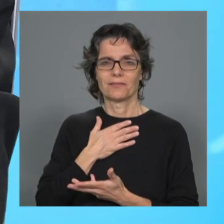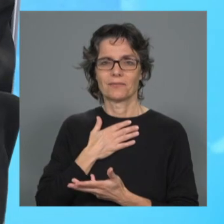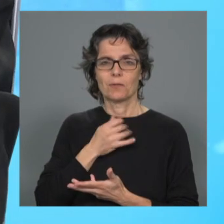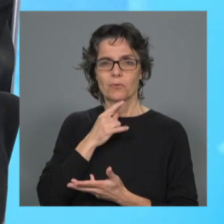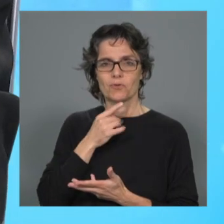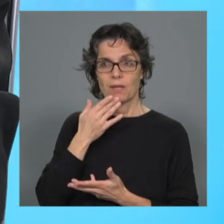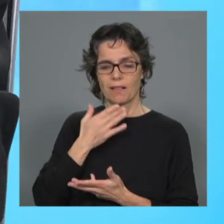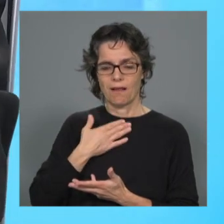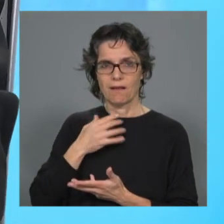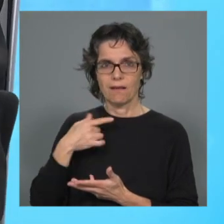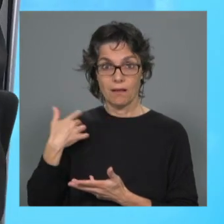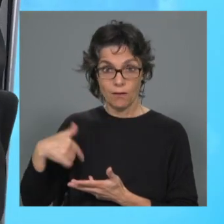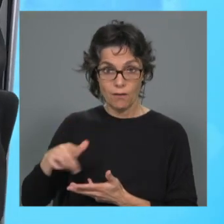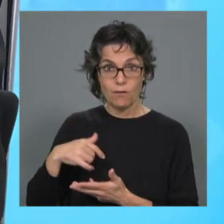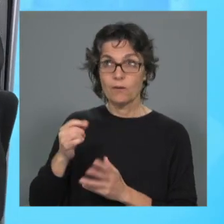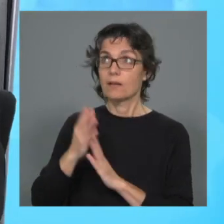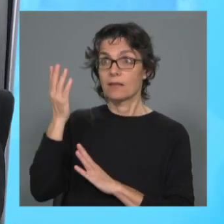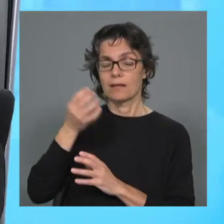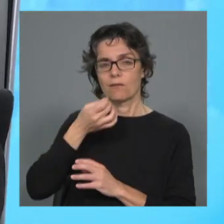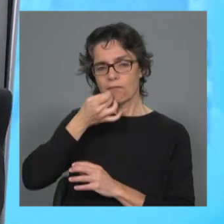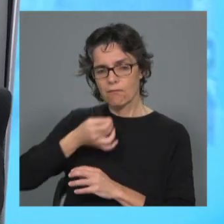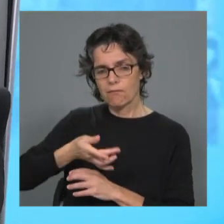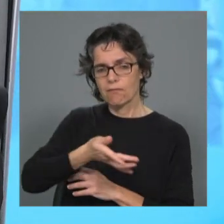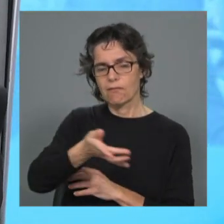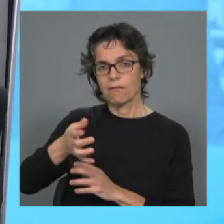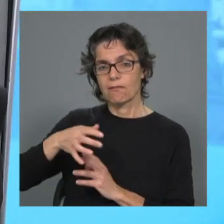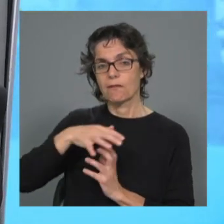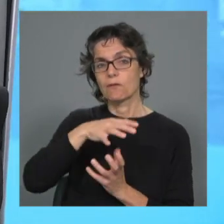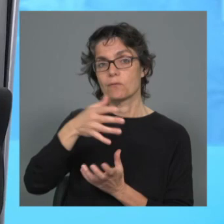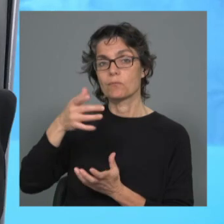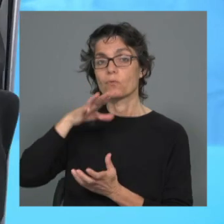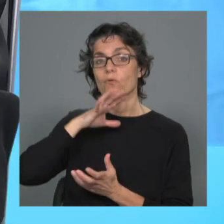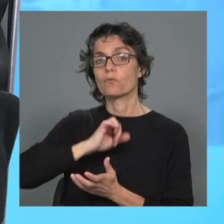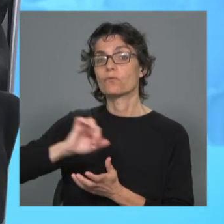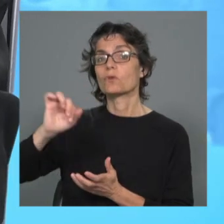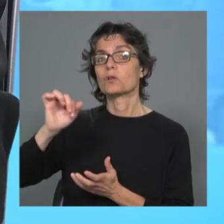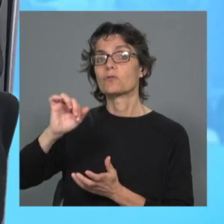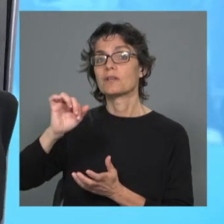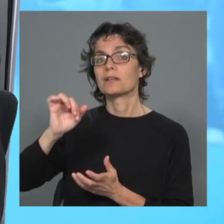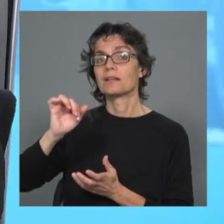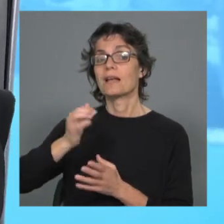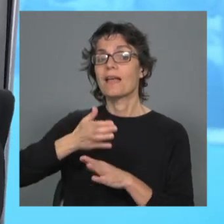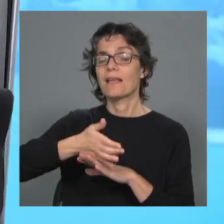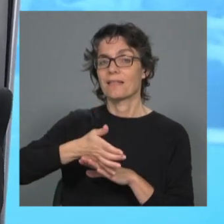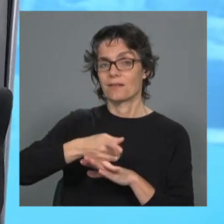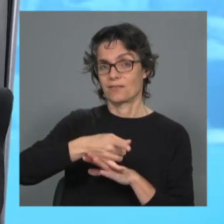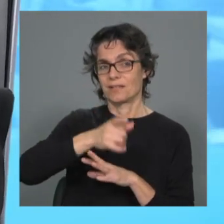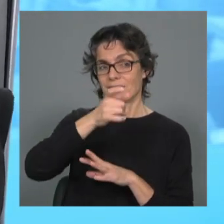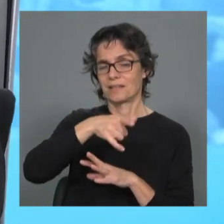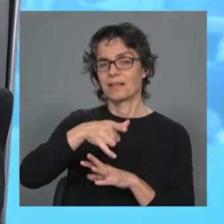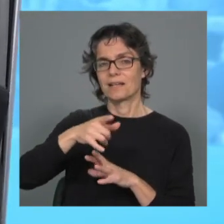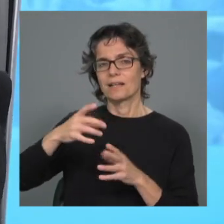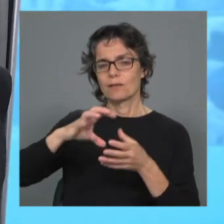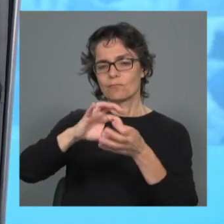Deus concede ao mundo a pessoa do Filho e na pessoa do Filho une aqueles que o seguem tão bem,